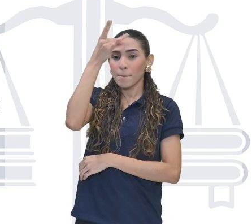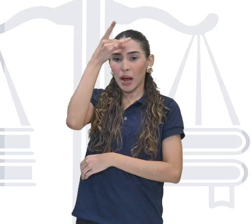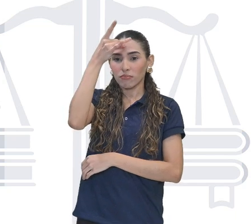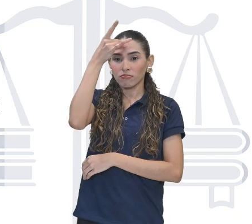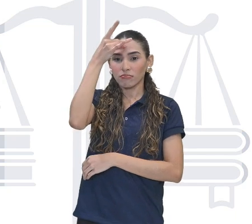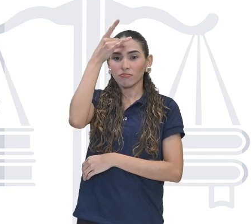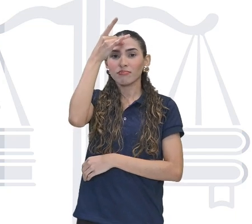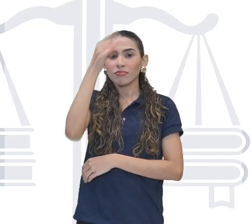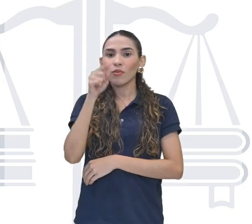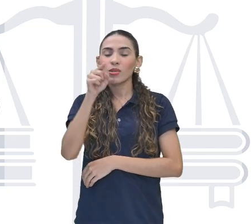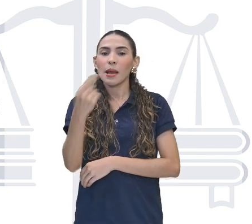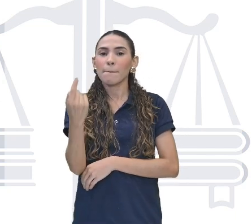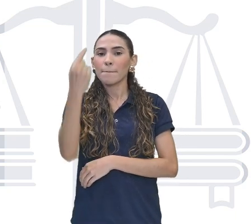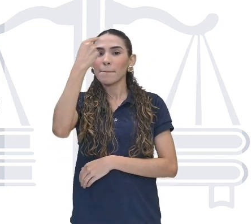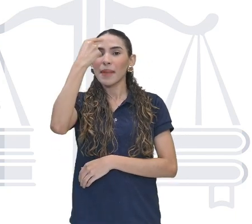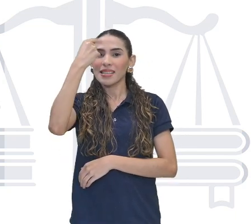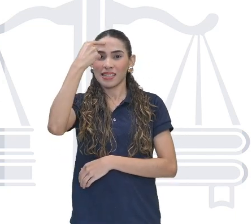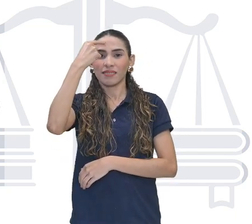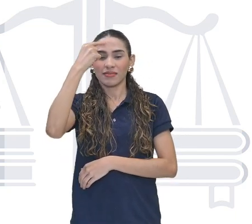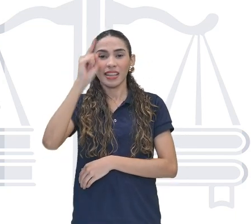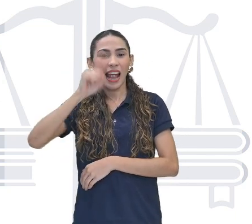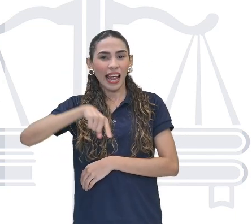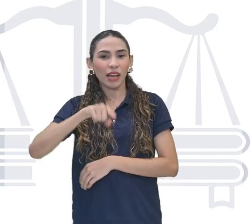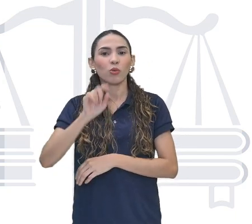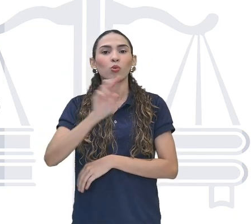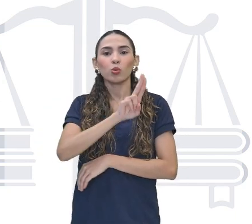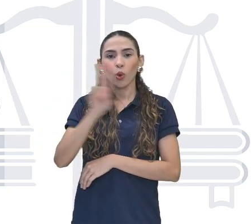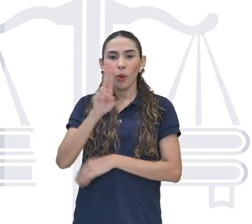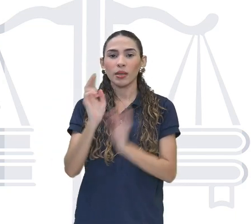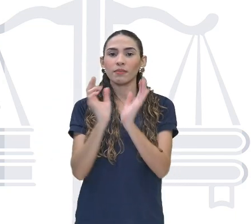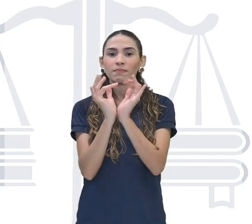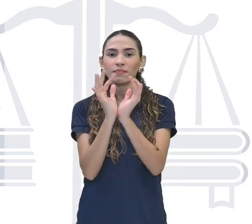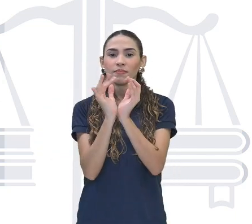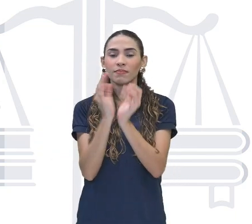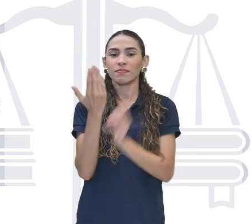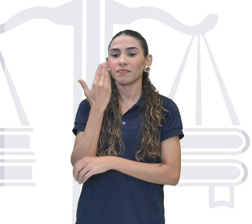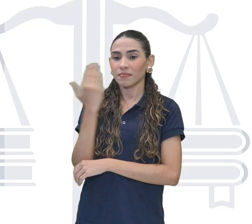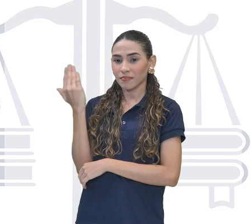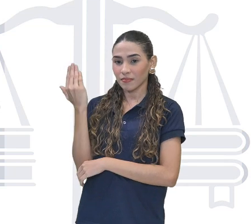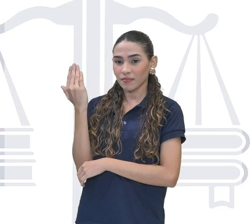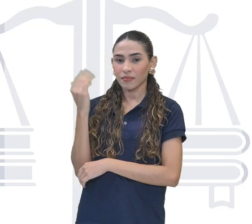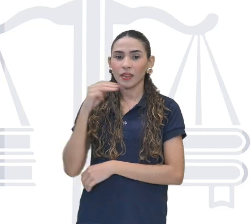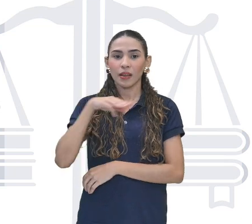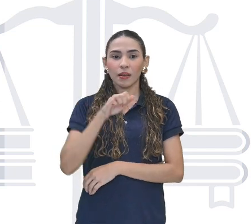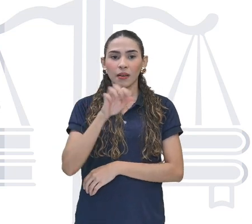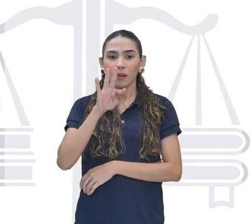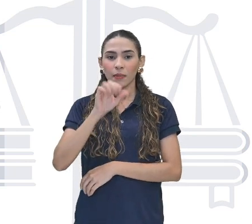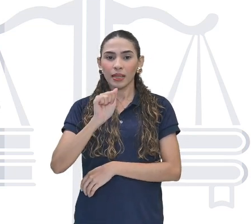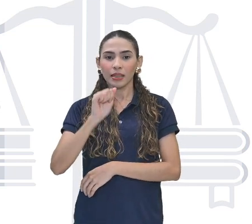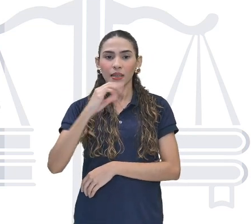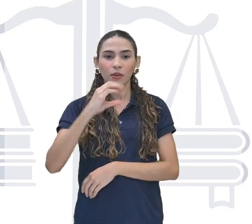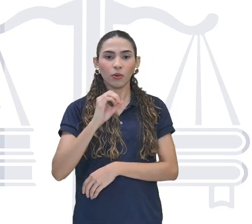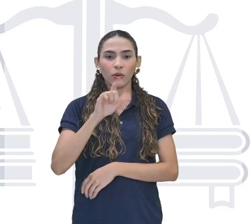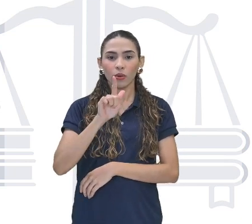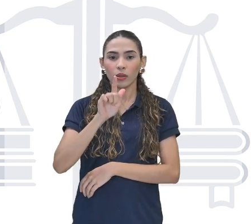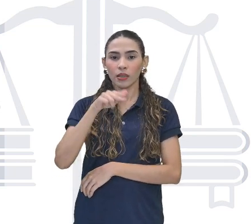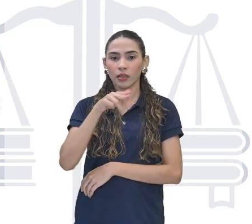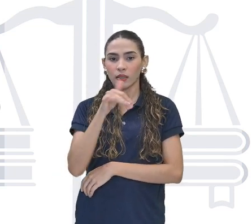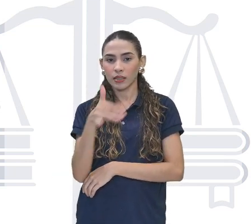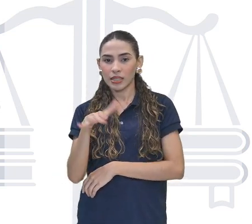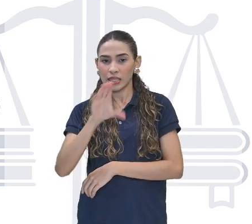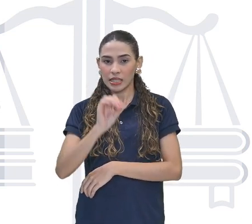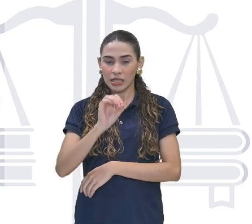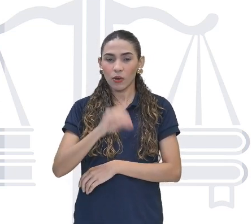quando você pensa sobre algo, que é o que a gente chama de metacognição, que é o conhecimento metacognitivo. Quando a gente